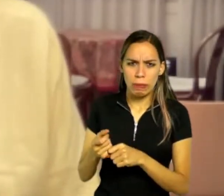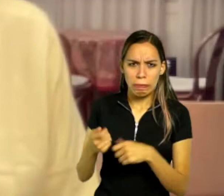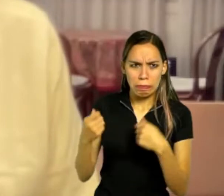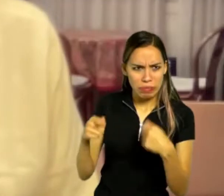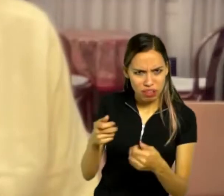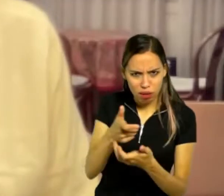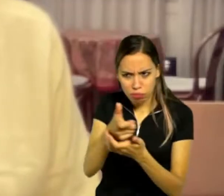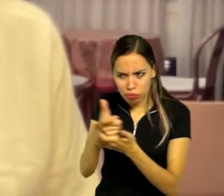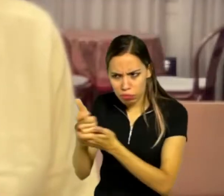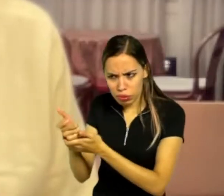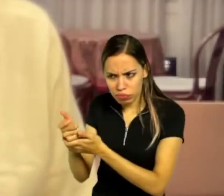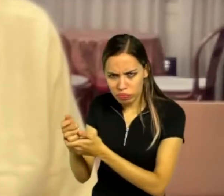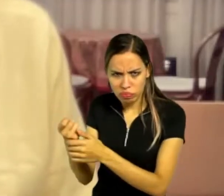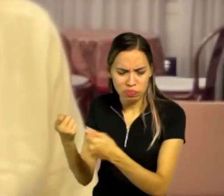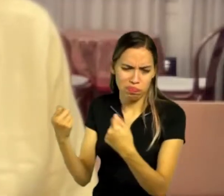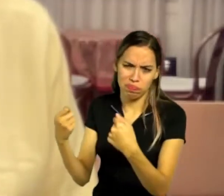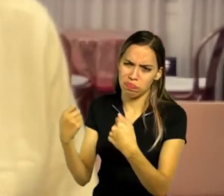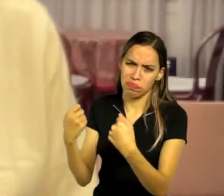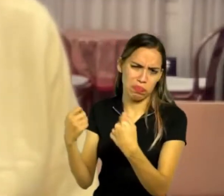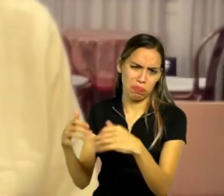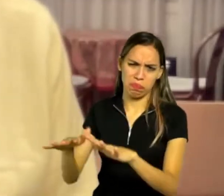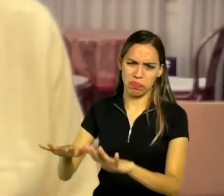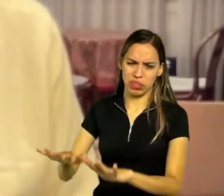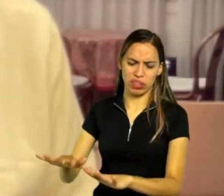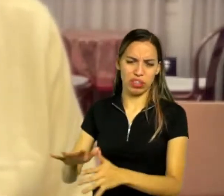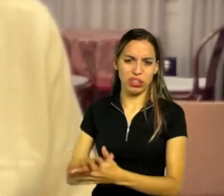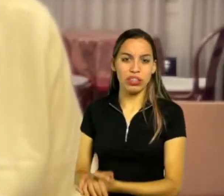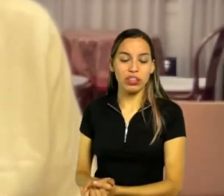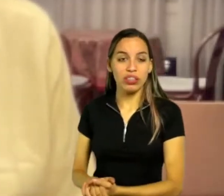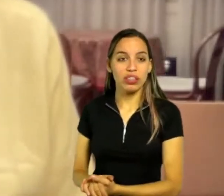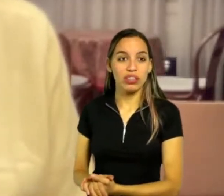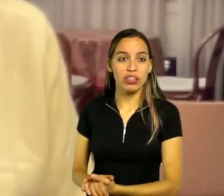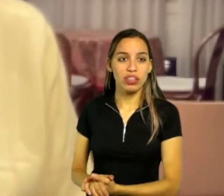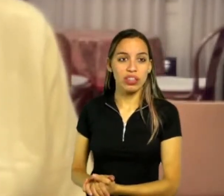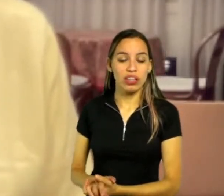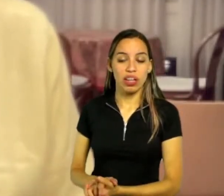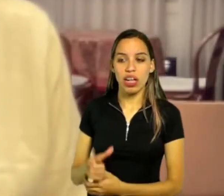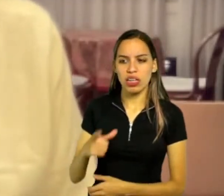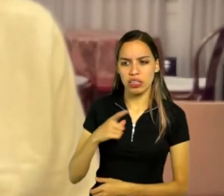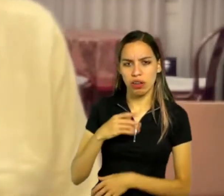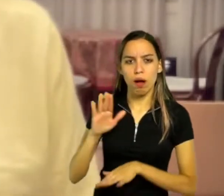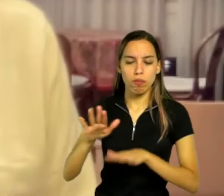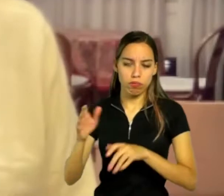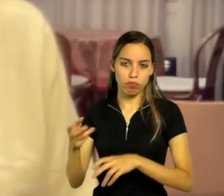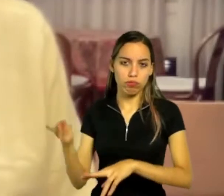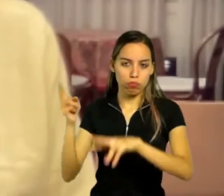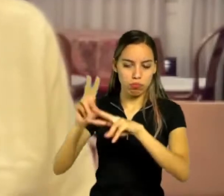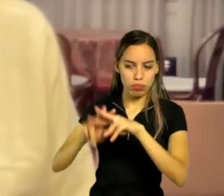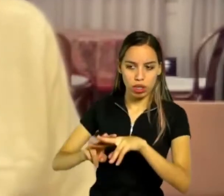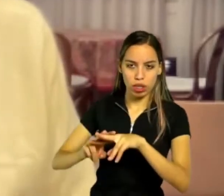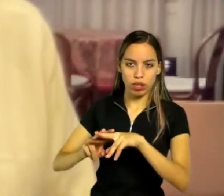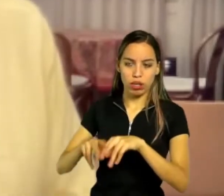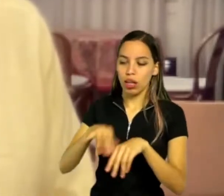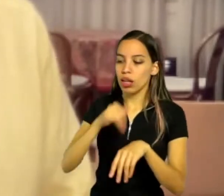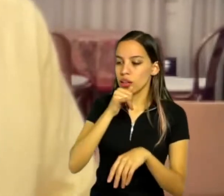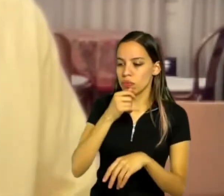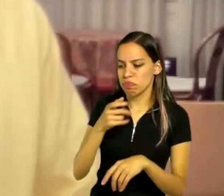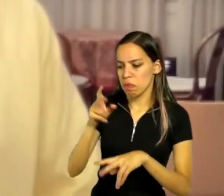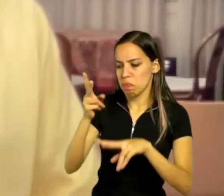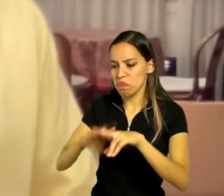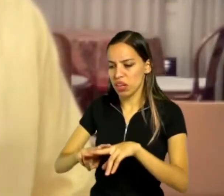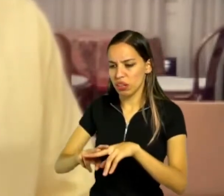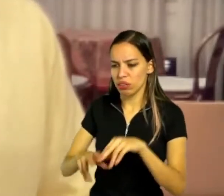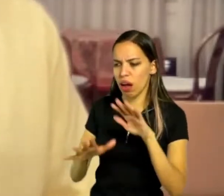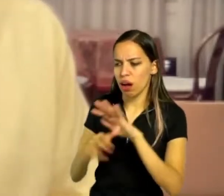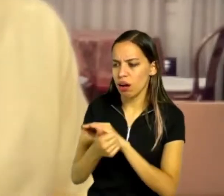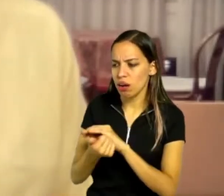presos eram presos, pavilhão 9 é para onde iam os presos mais inexperientes. Aqueles que roubavam, na época, toca-fita